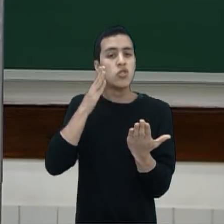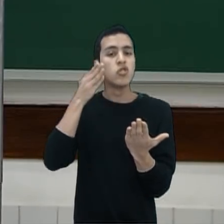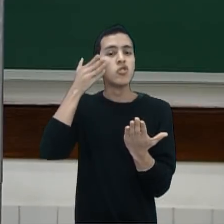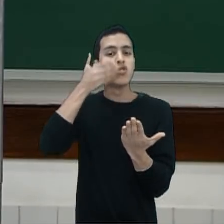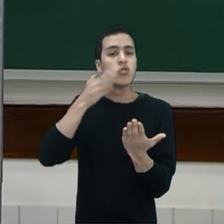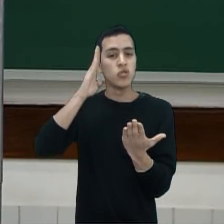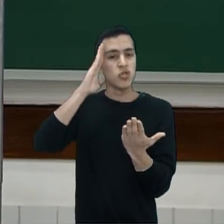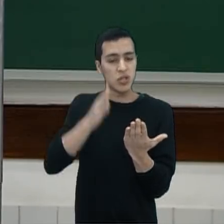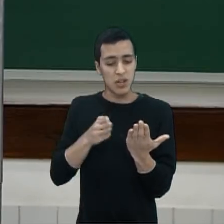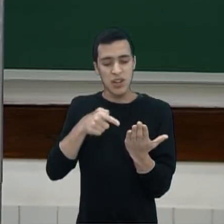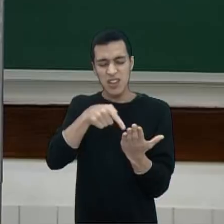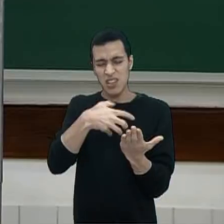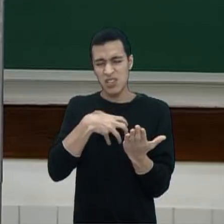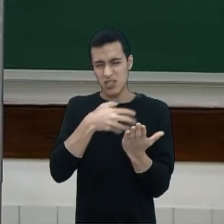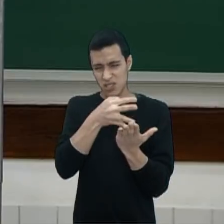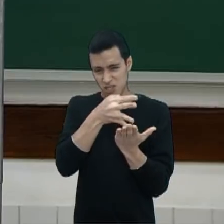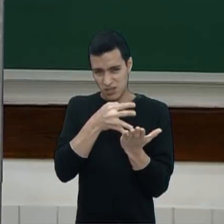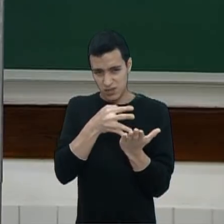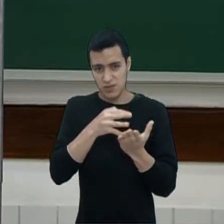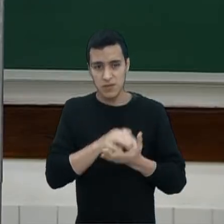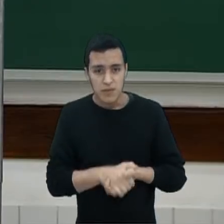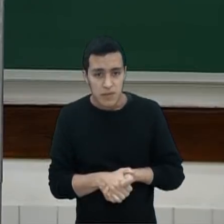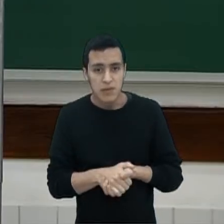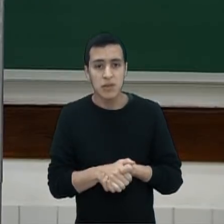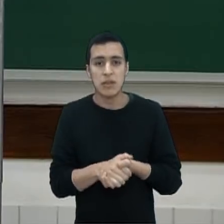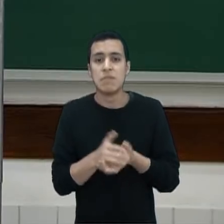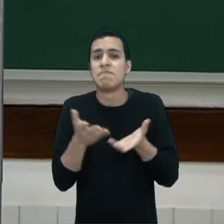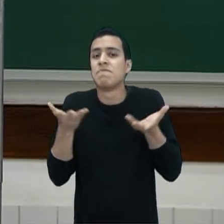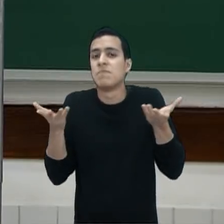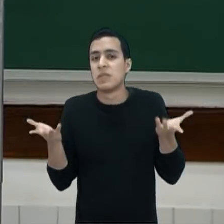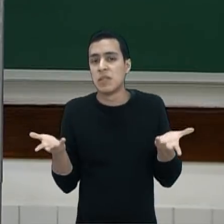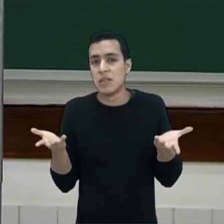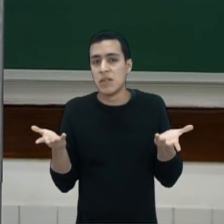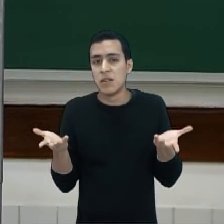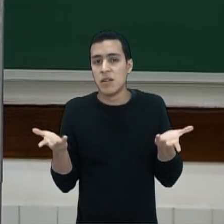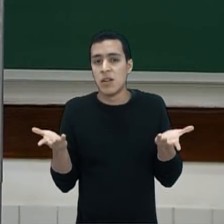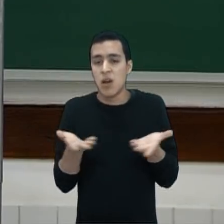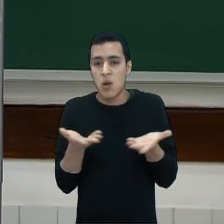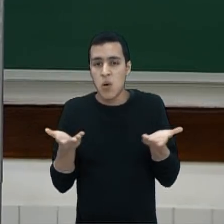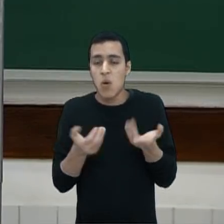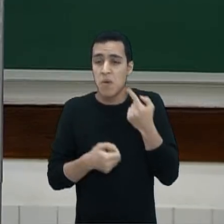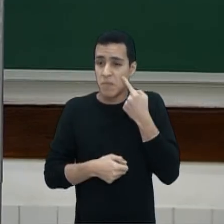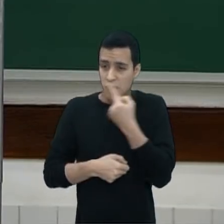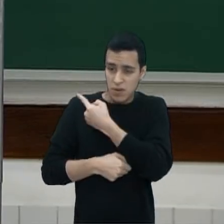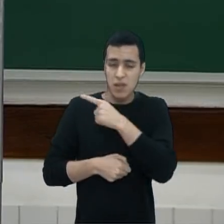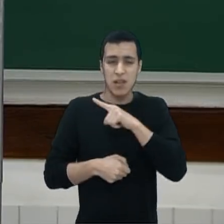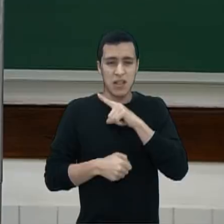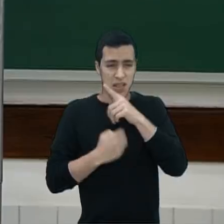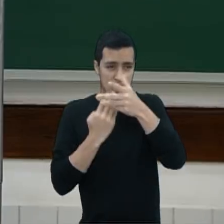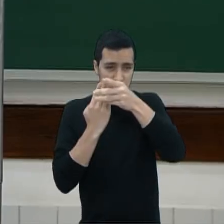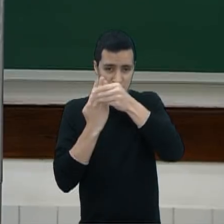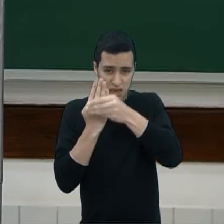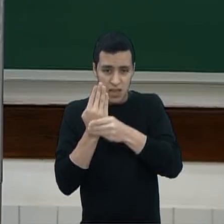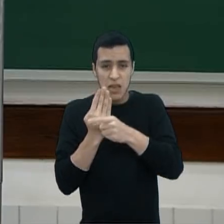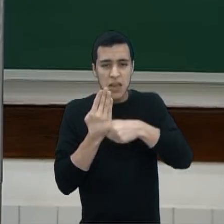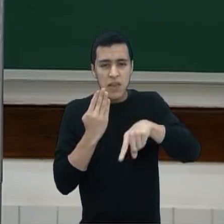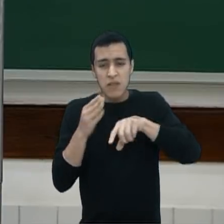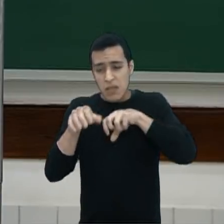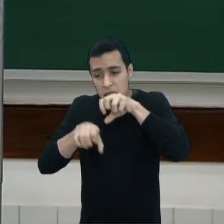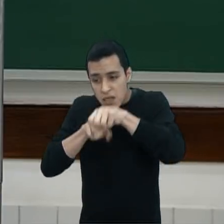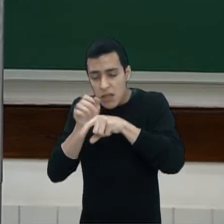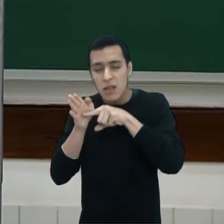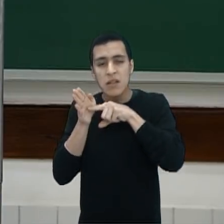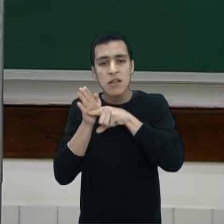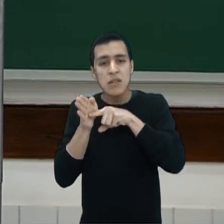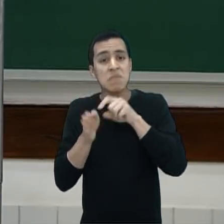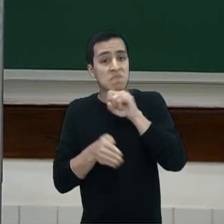de gênero textual. Ok, pessoal? Então, aqui seguem as referências para estudos, né?